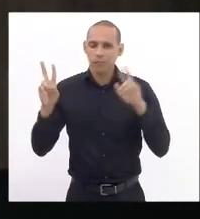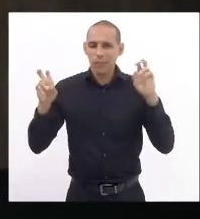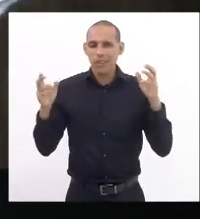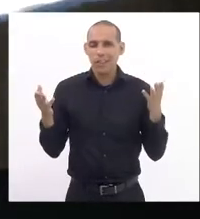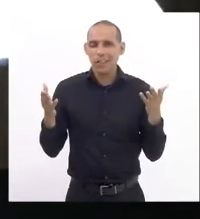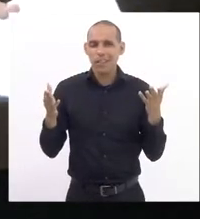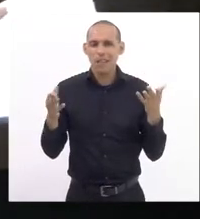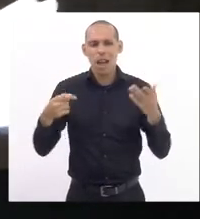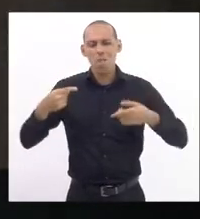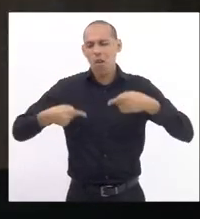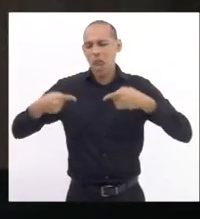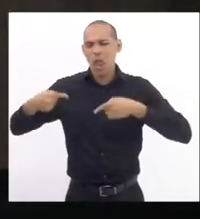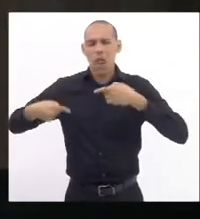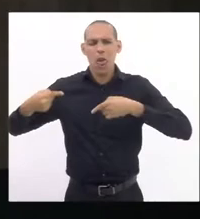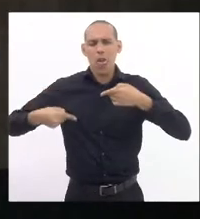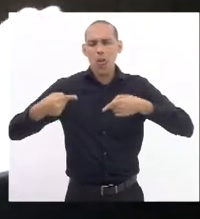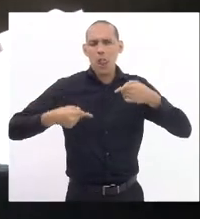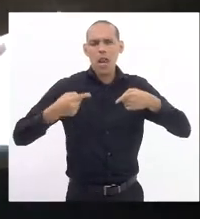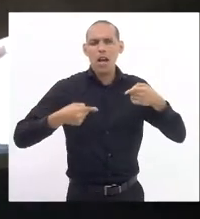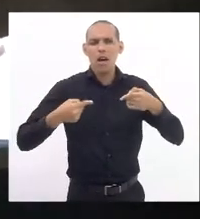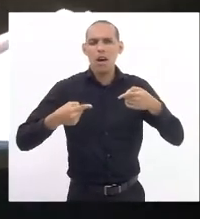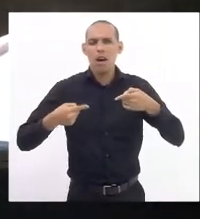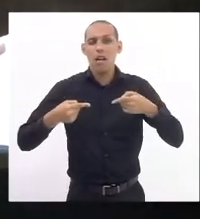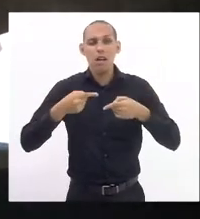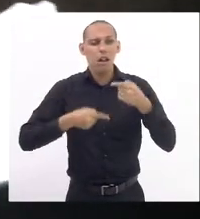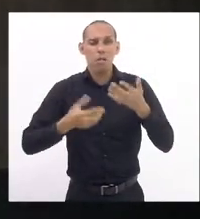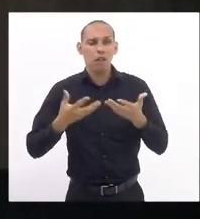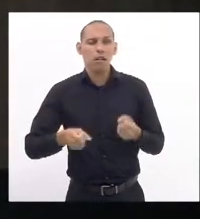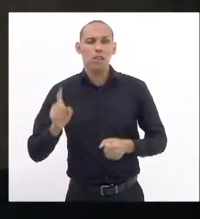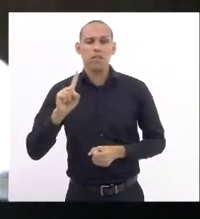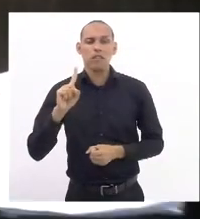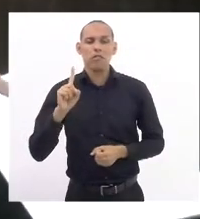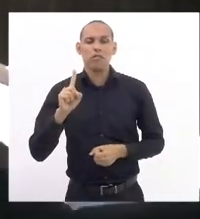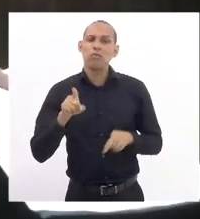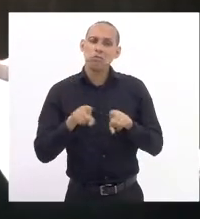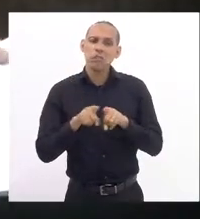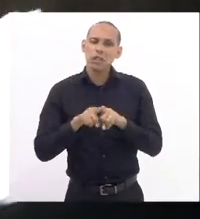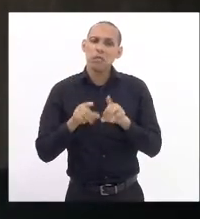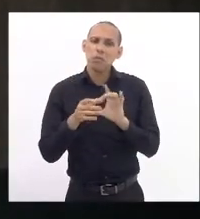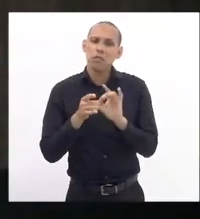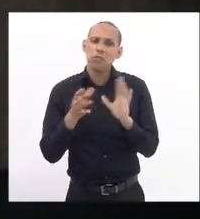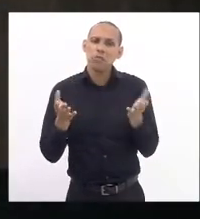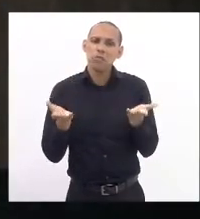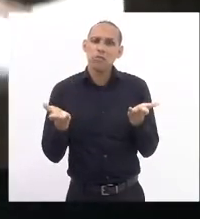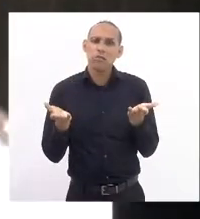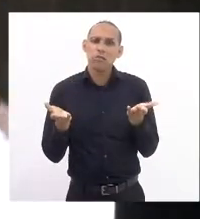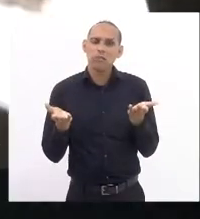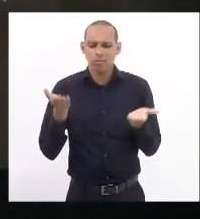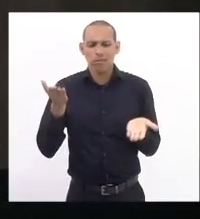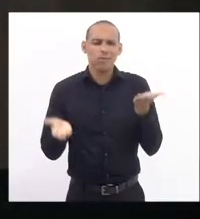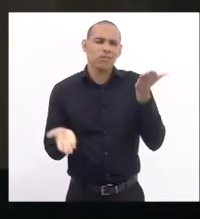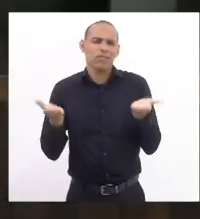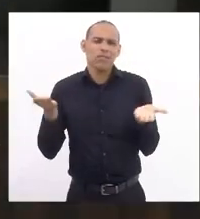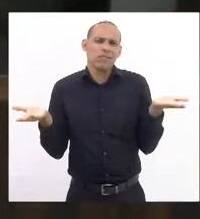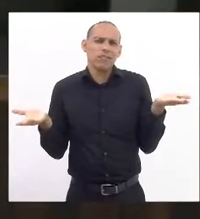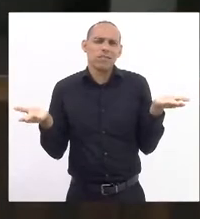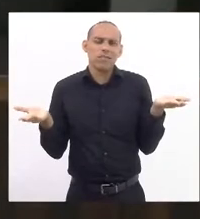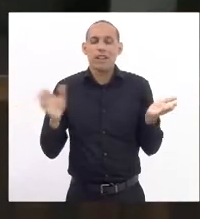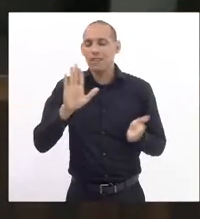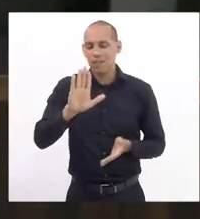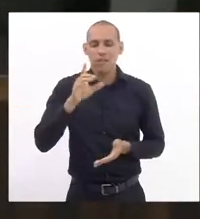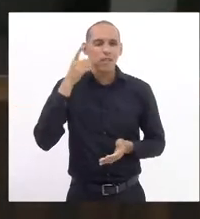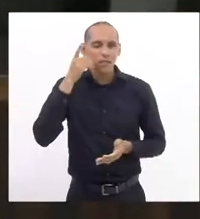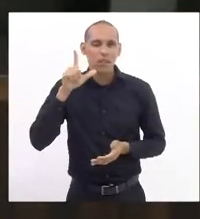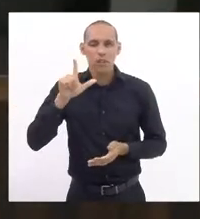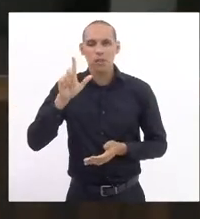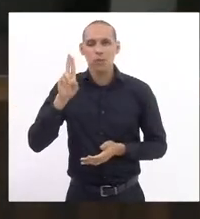houve uma polêmica muito grande e não aceitaram a derrubada do veto. E era também autorizativo. É então, porque... 2 pesos e 2 medidas. Deputada Lucinha, deixa eu